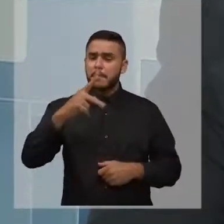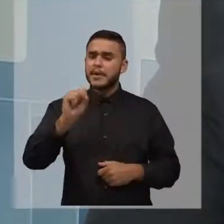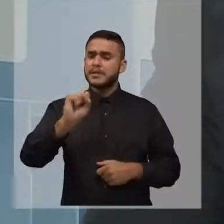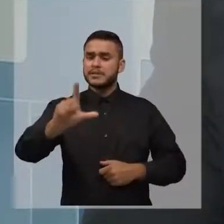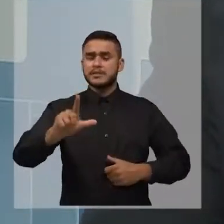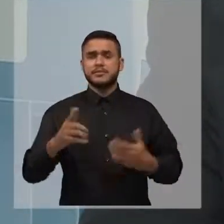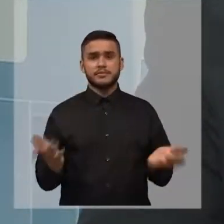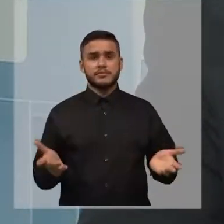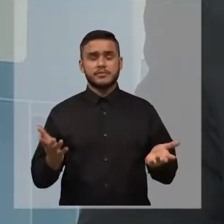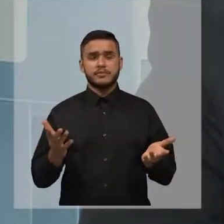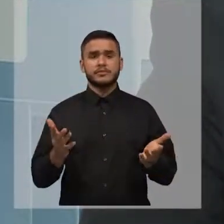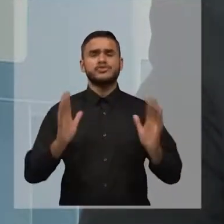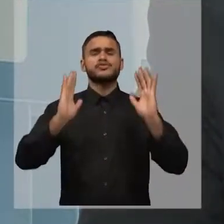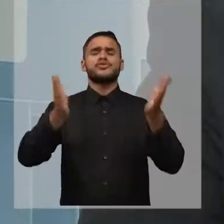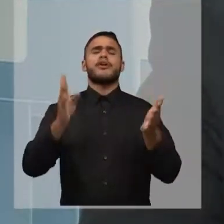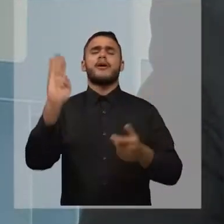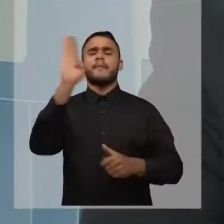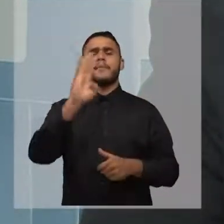acontecia no Brasil